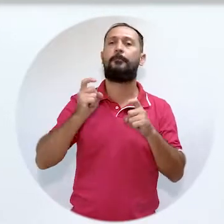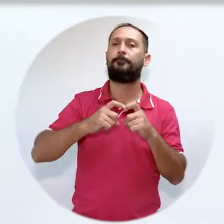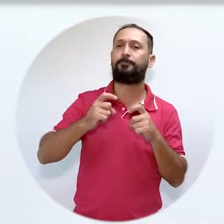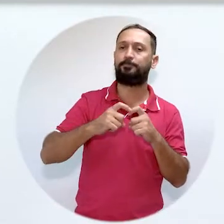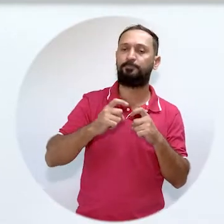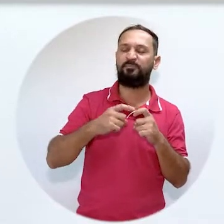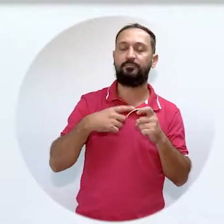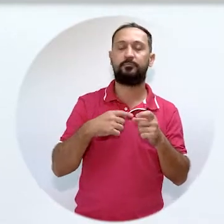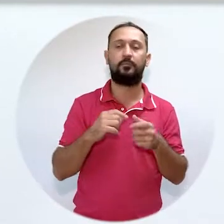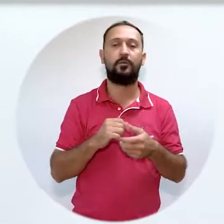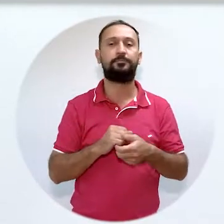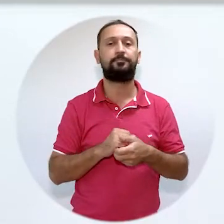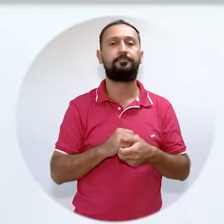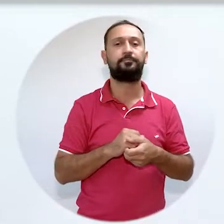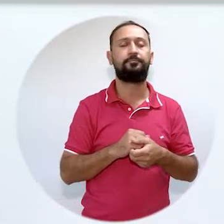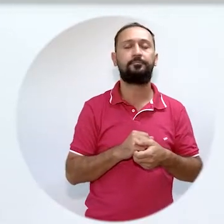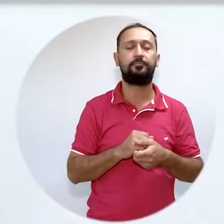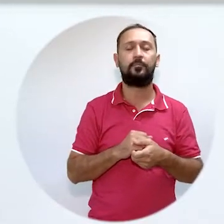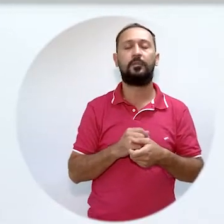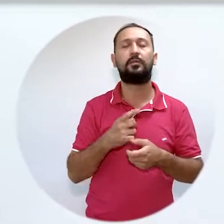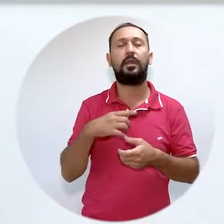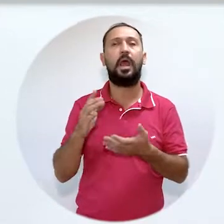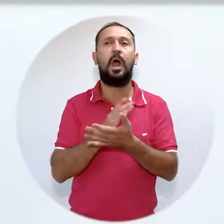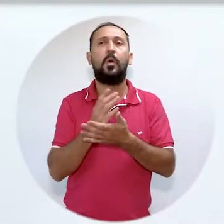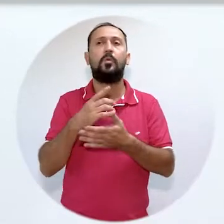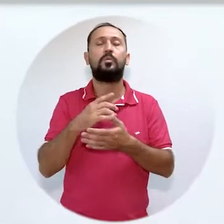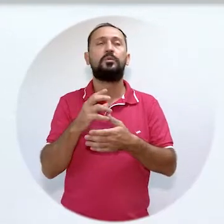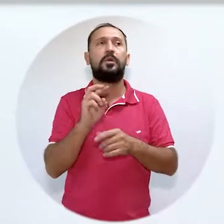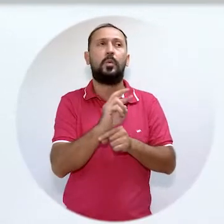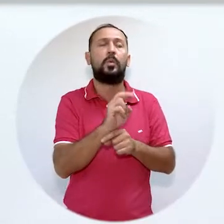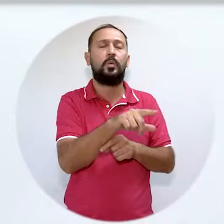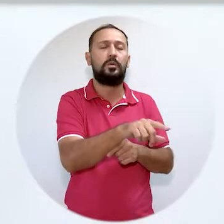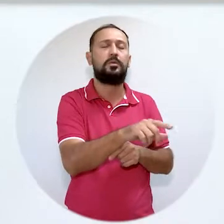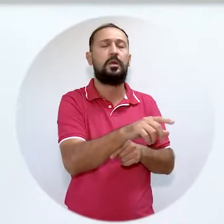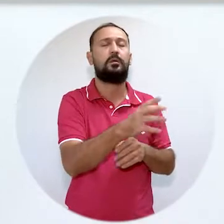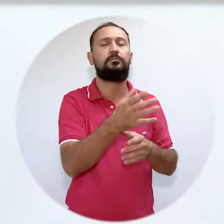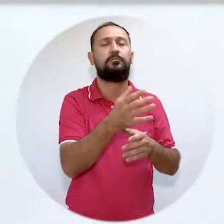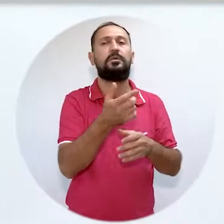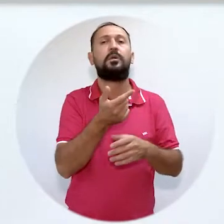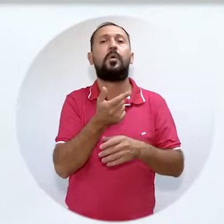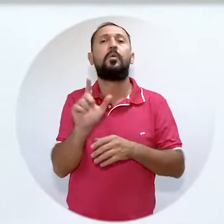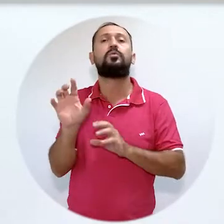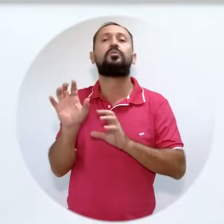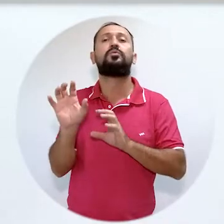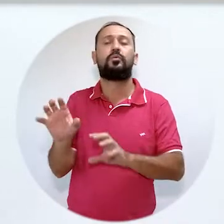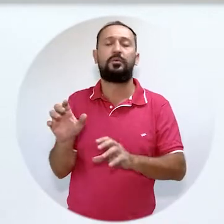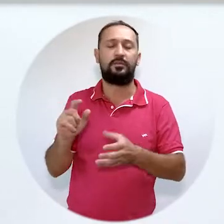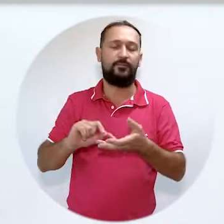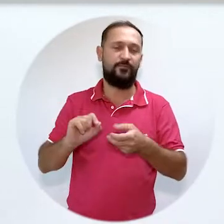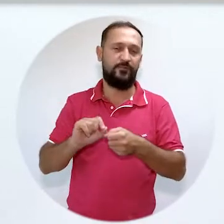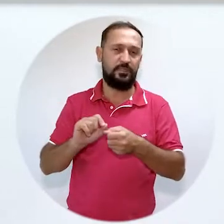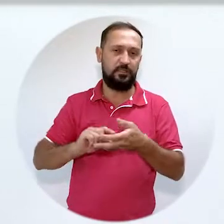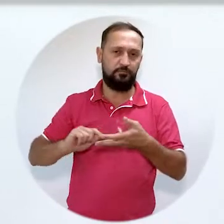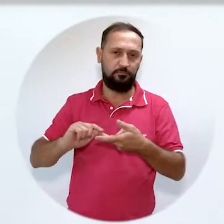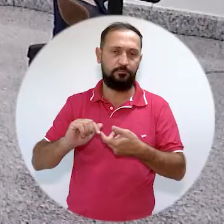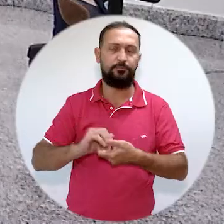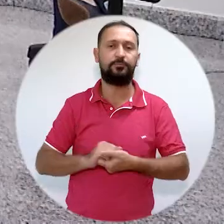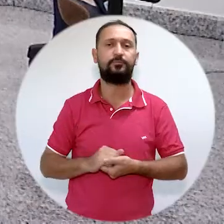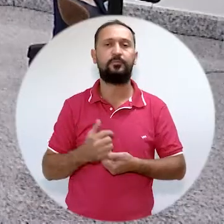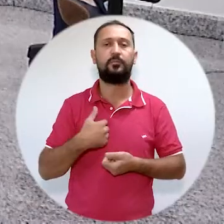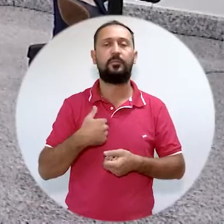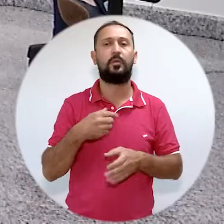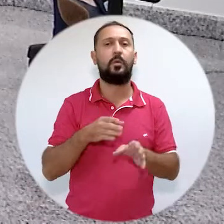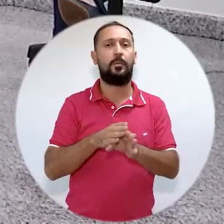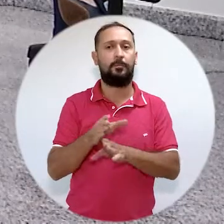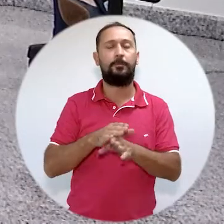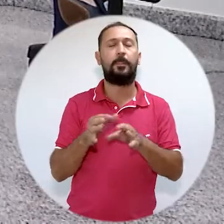os médicos, né? Tem a parte alopática, vamos dizer, mas também tem outras alternativas, né?